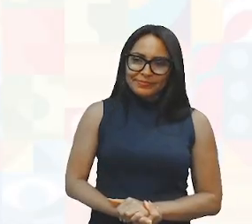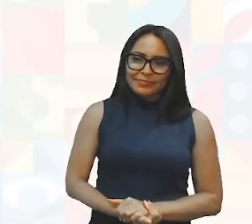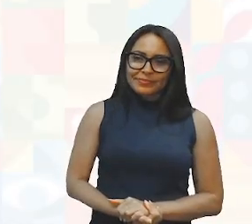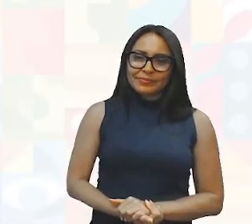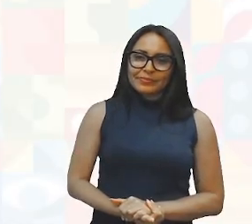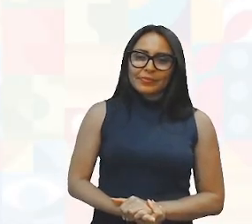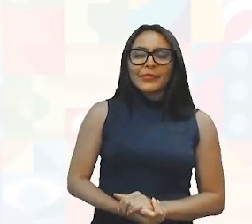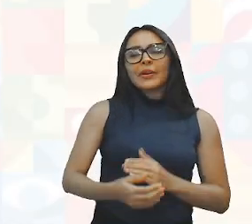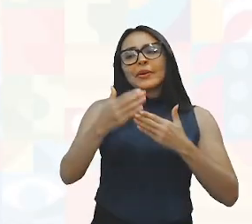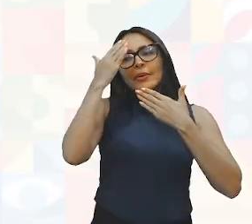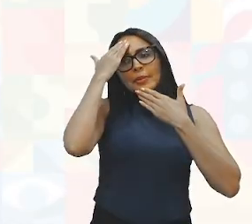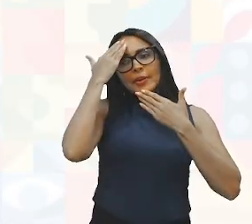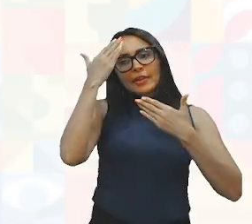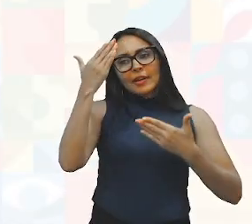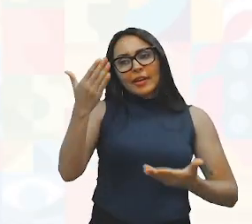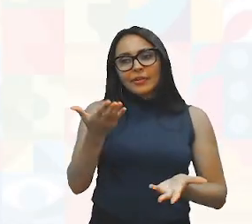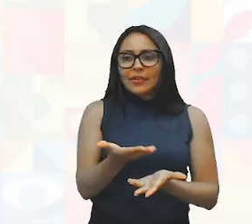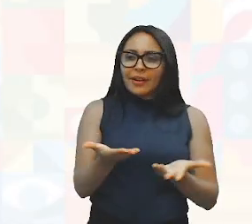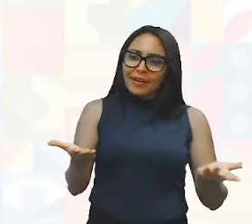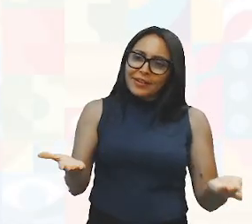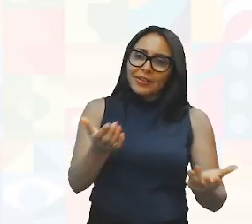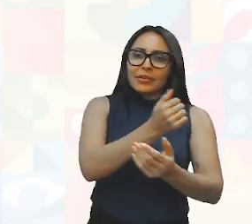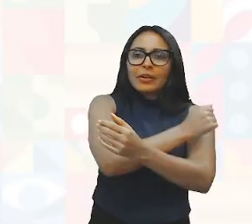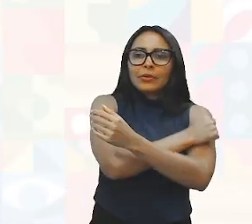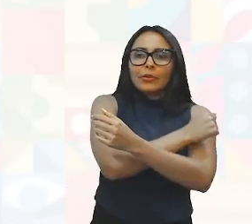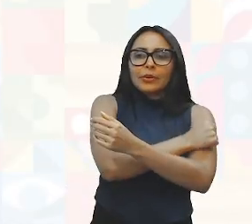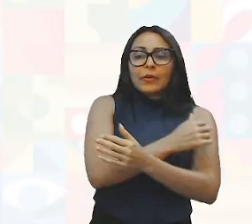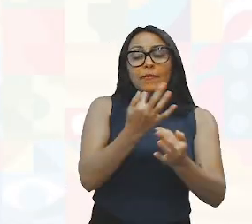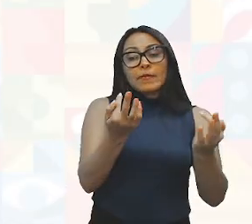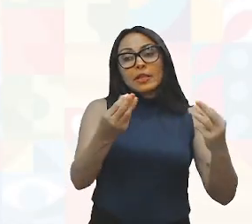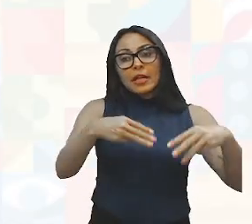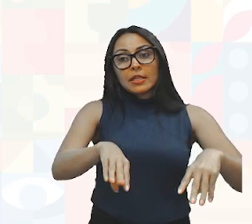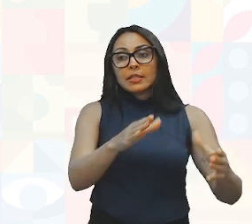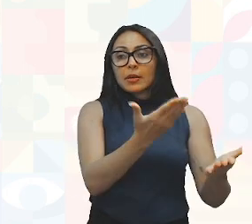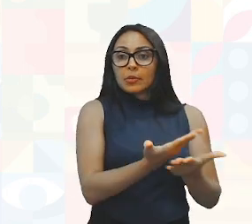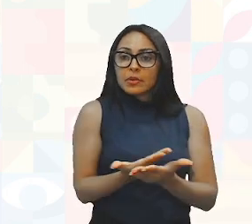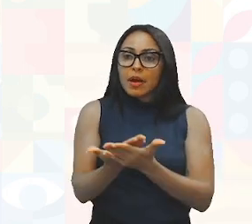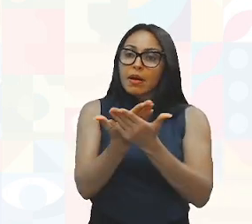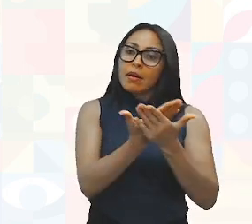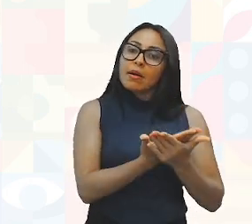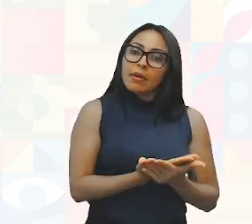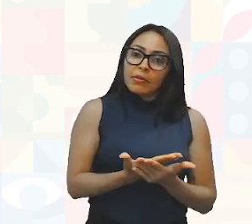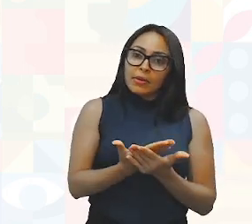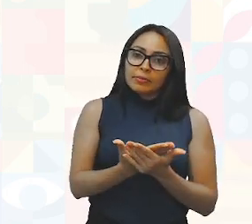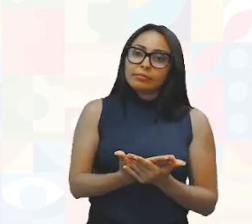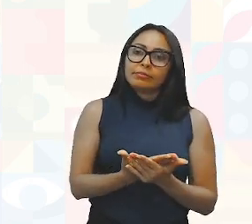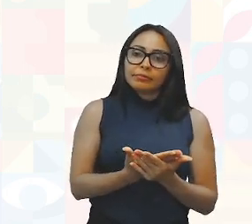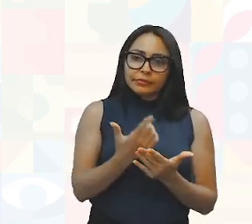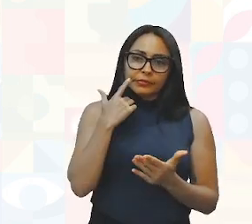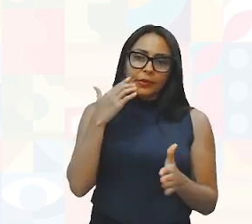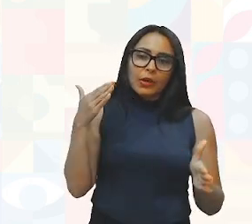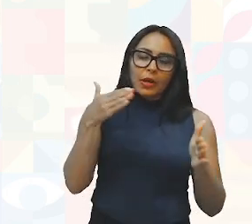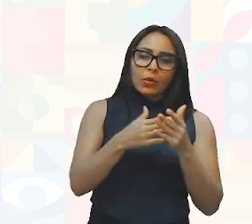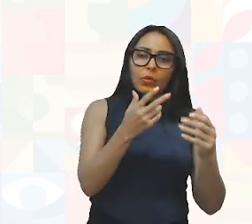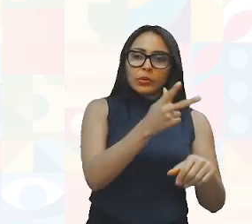Obrigado. É isso, estudantes. Chegamos à nossa última videoaula de nossa